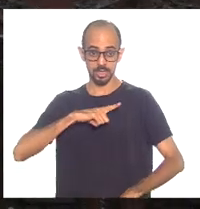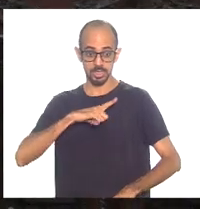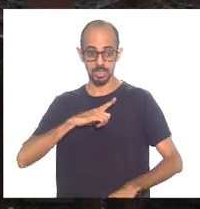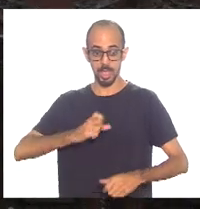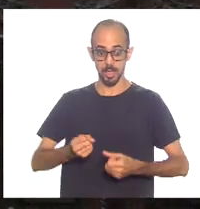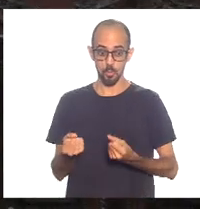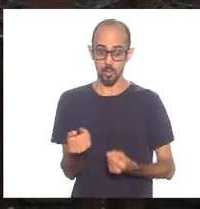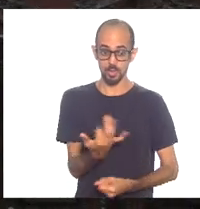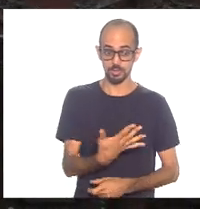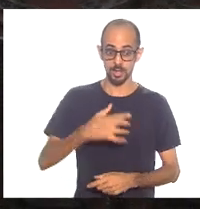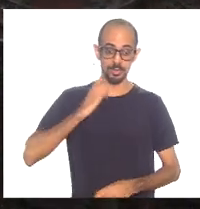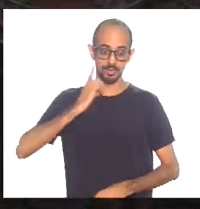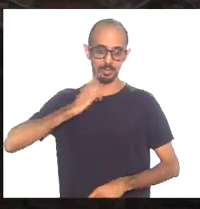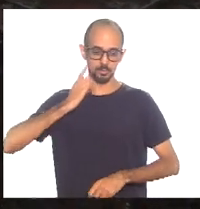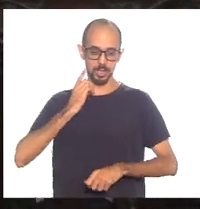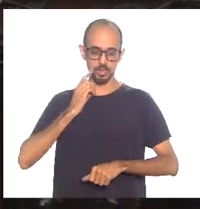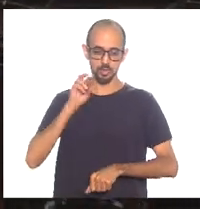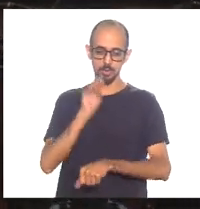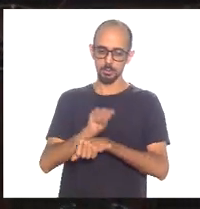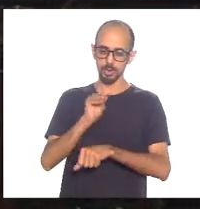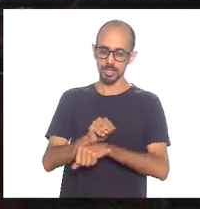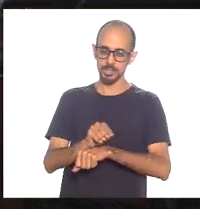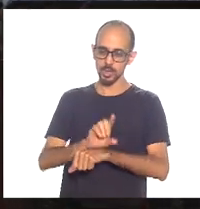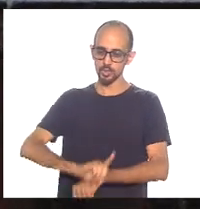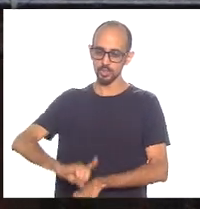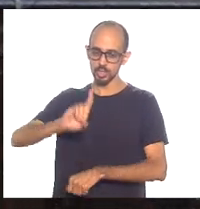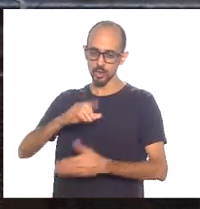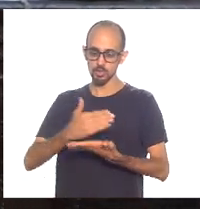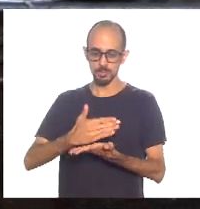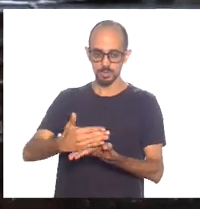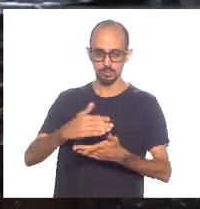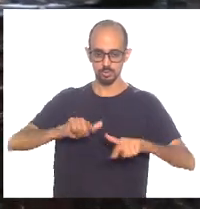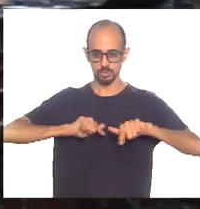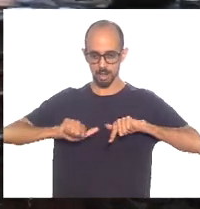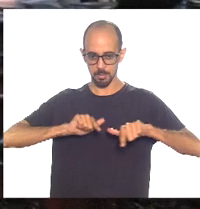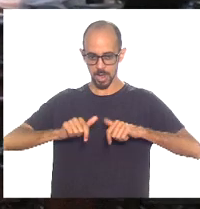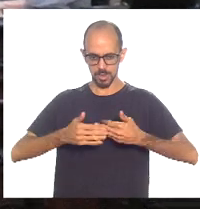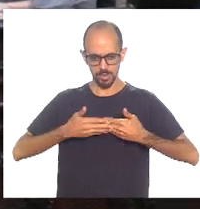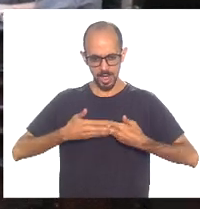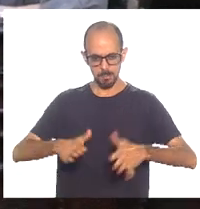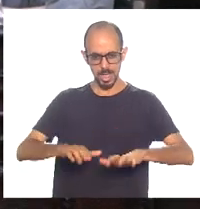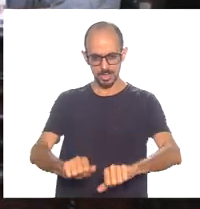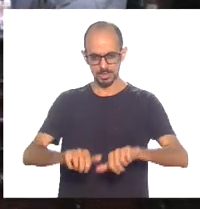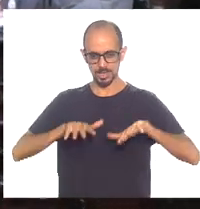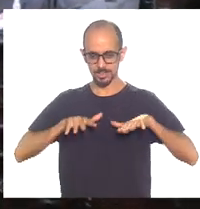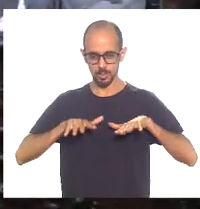legal e sobre a proteção de Deus, iniciamos os nossos trabalhos. Está aberta a sessão.